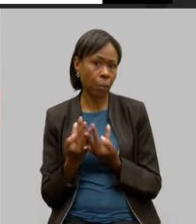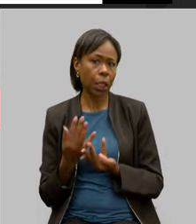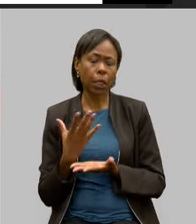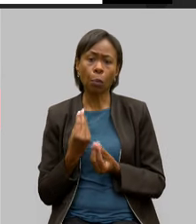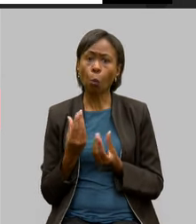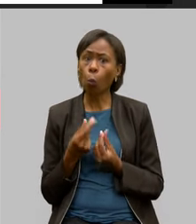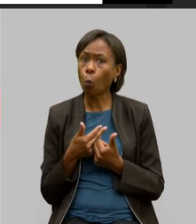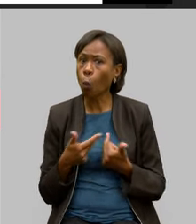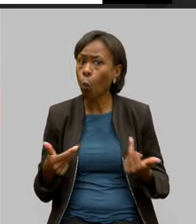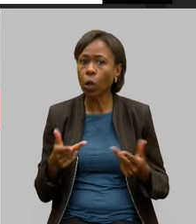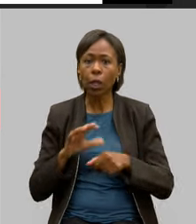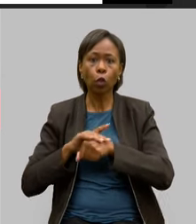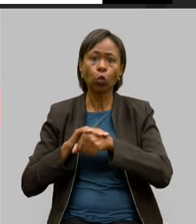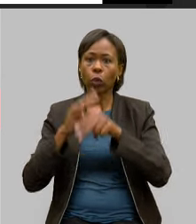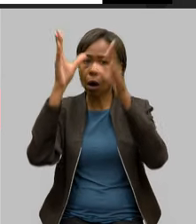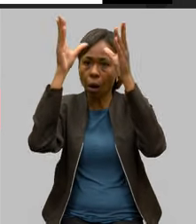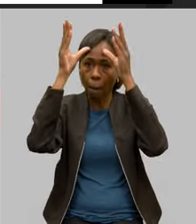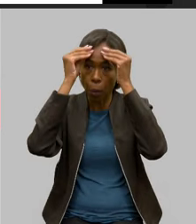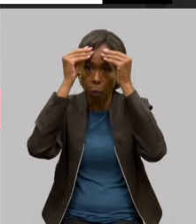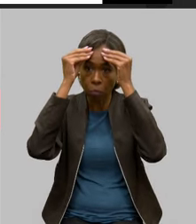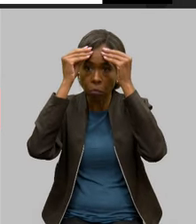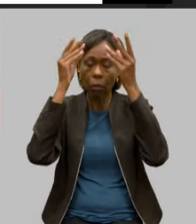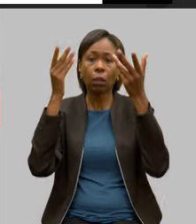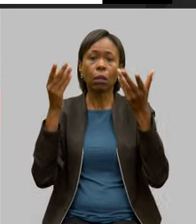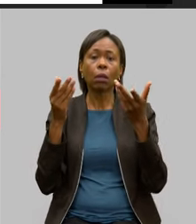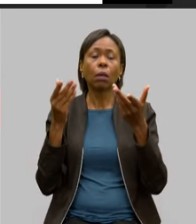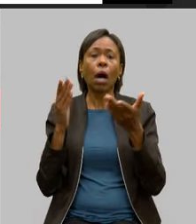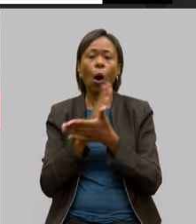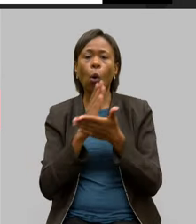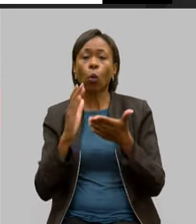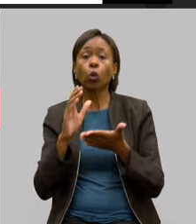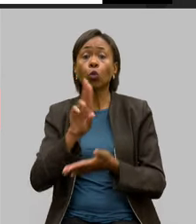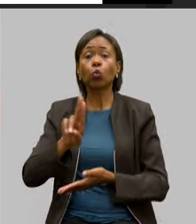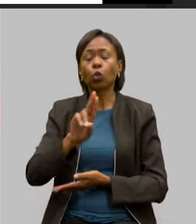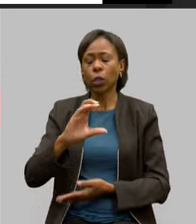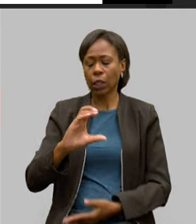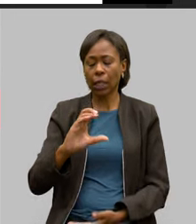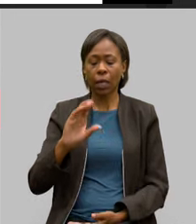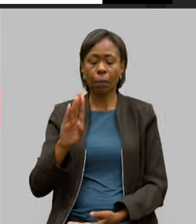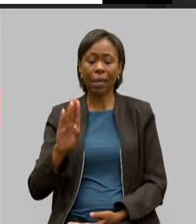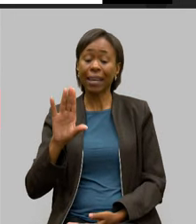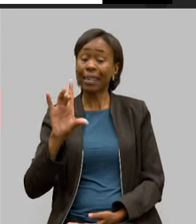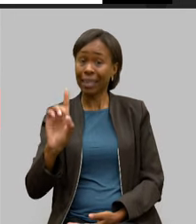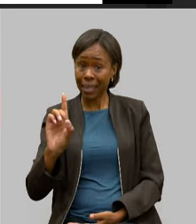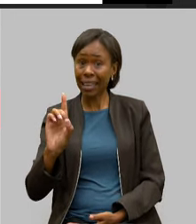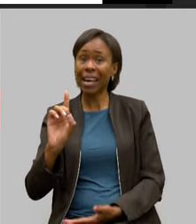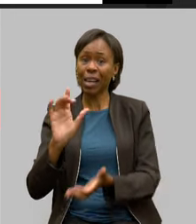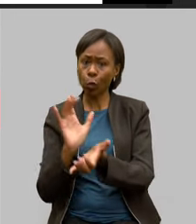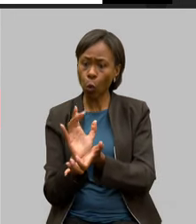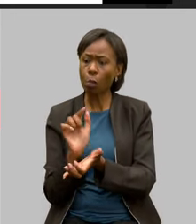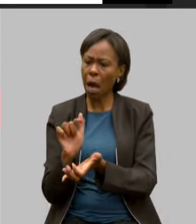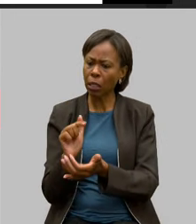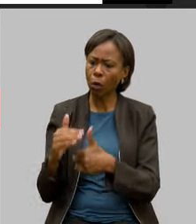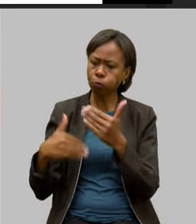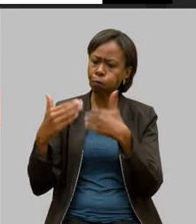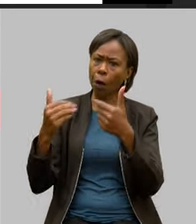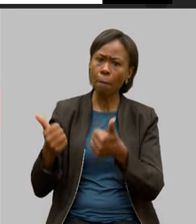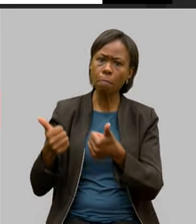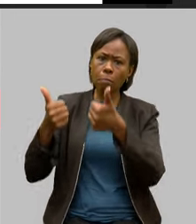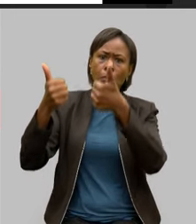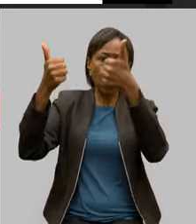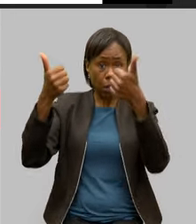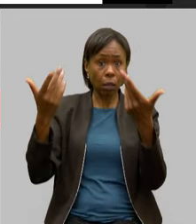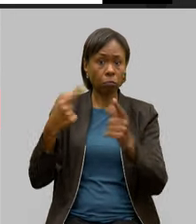casos de alheimer e aqueles que que utilizam o óleo de cbd eh tem um um uma evolução muito positiva